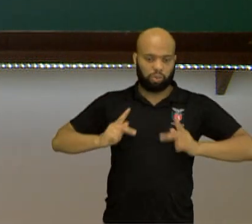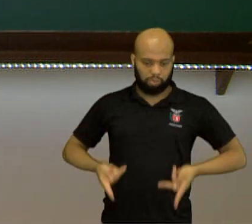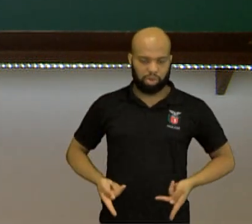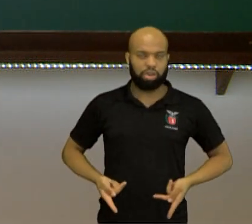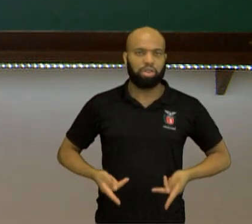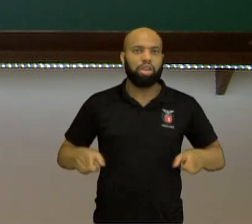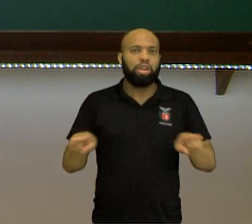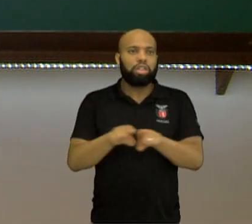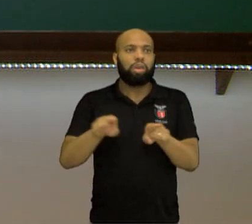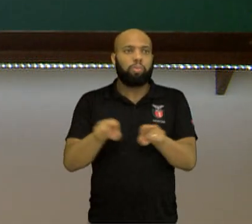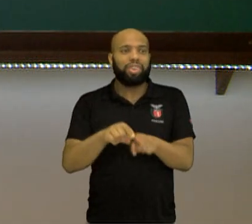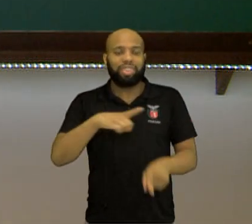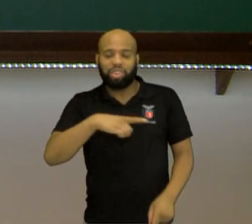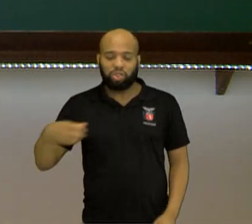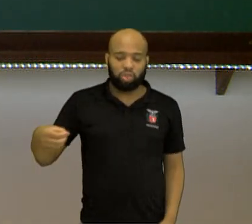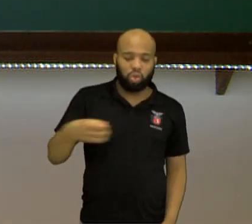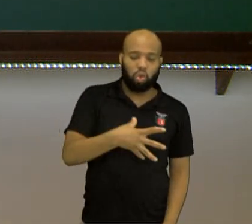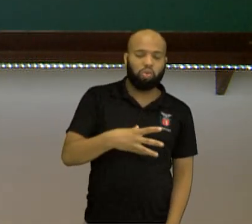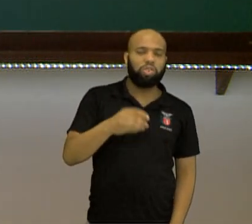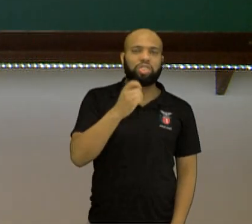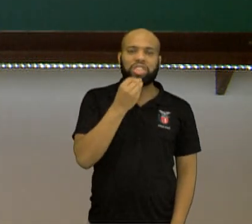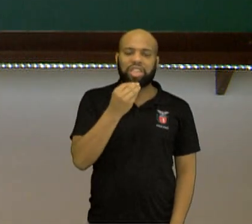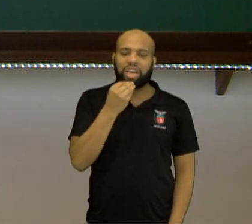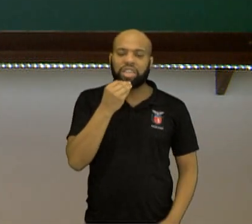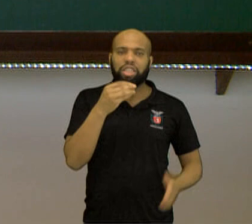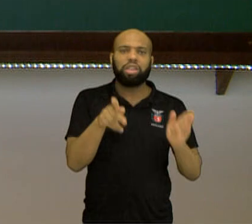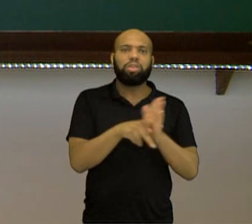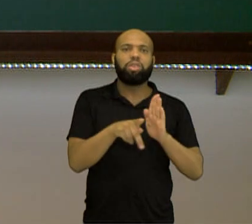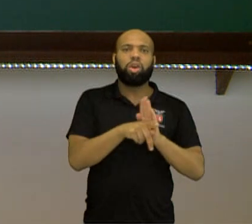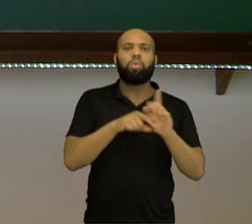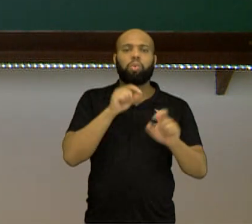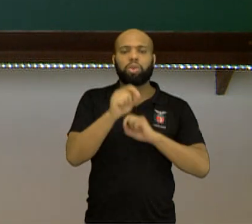uma formação de uma nova possibilidade de construção